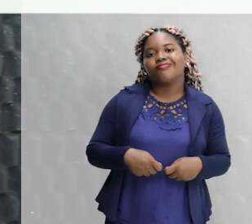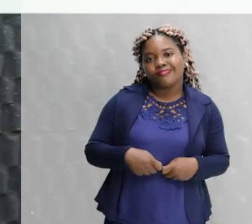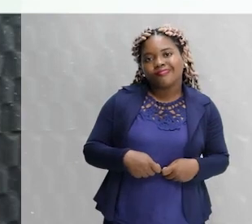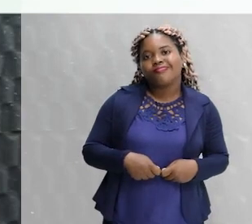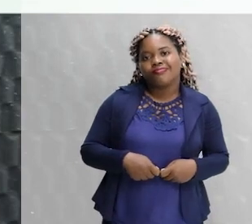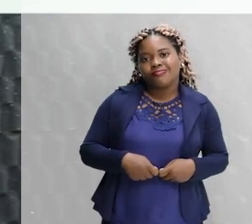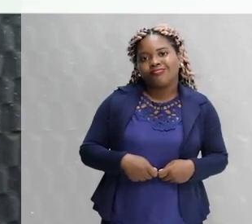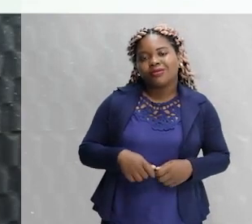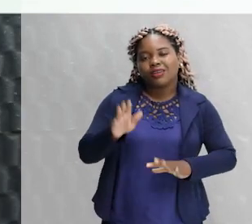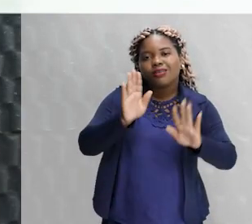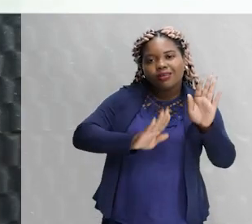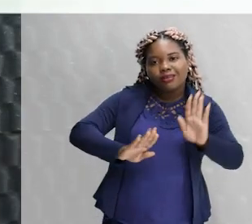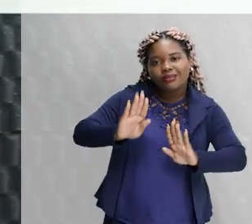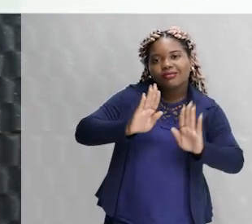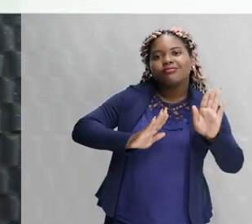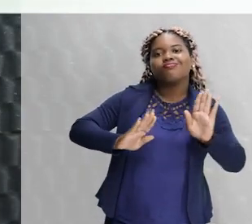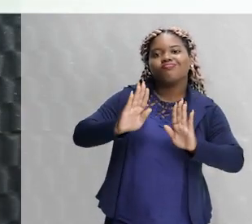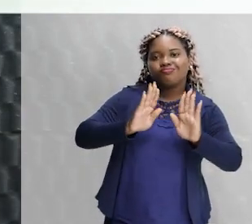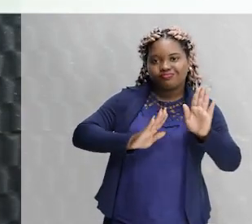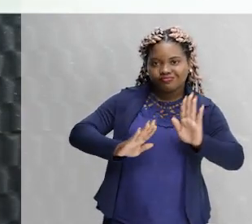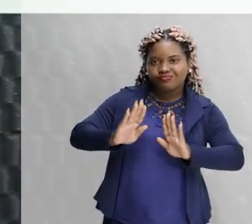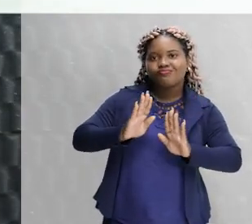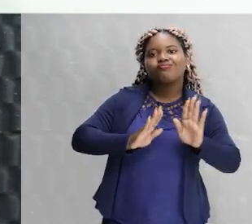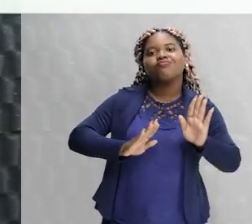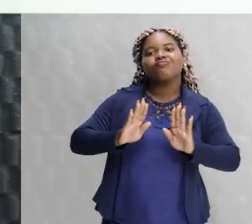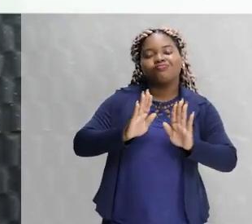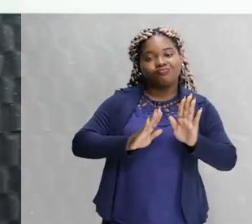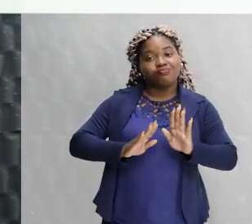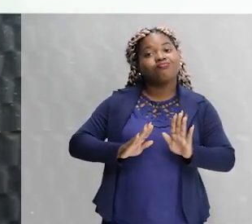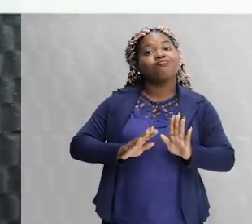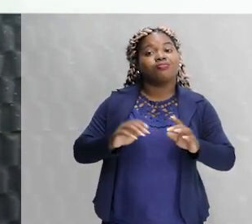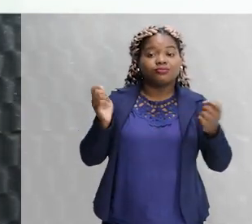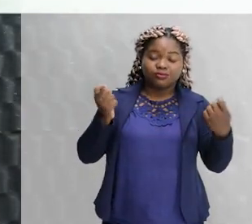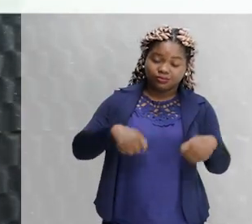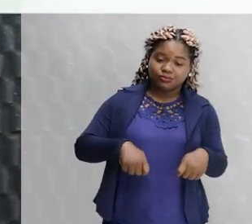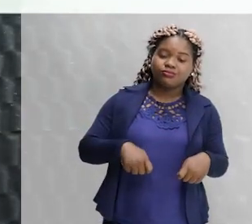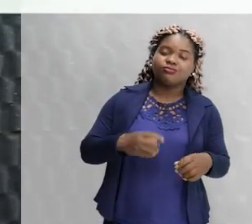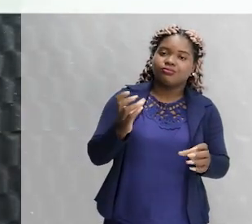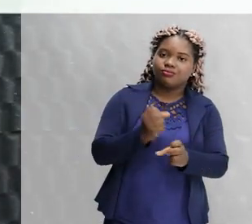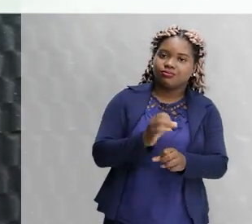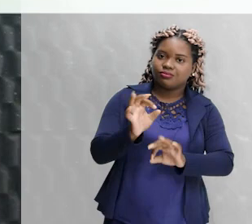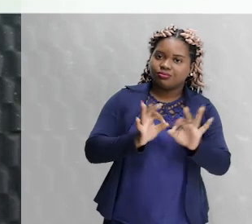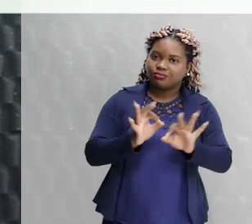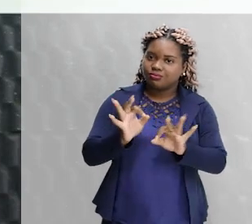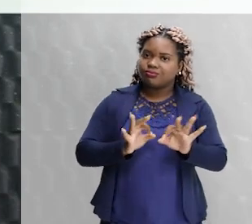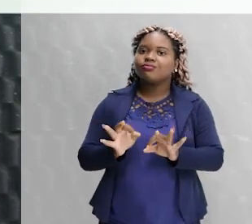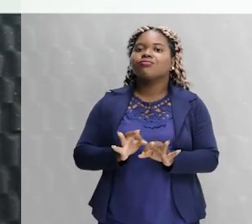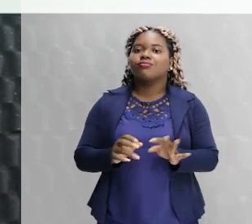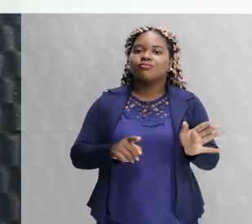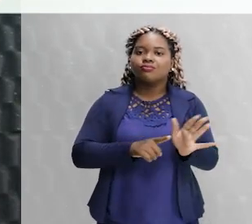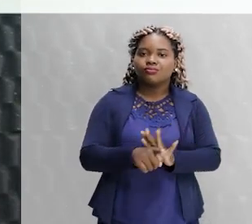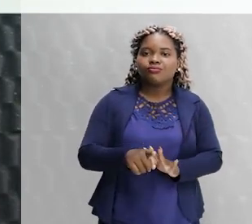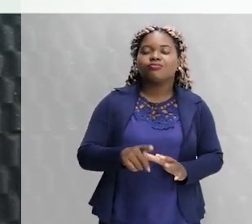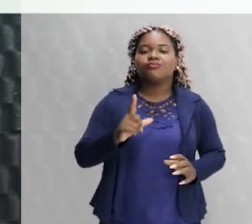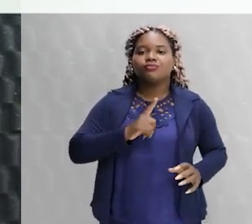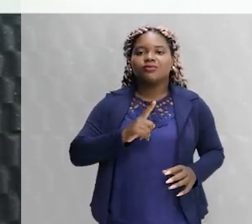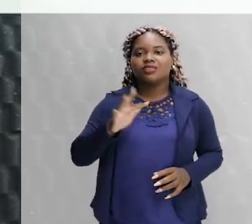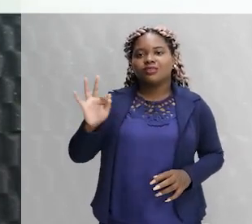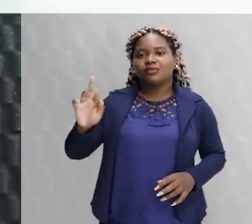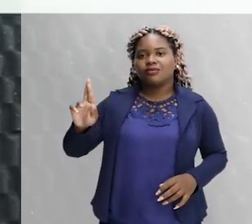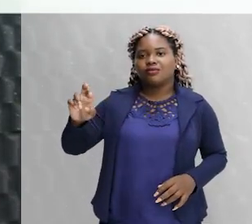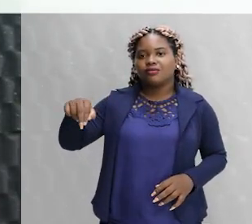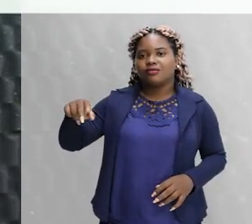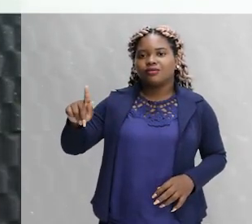Então, tome muito cuidado, né? Porque você pode calcular uma média ponderada em questões que aparece a frequência e não